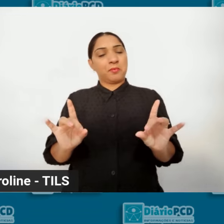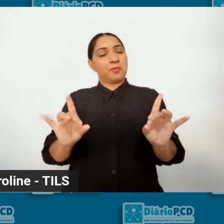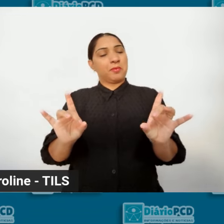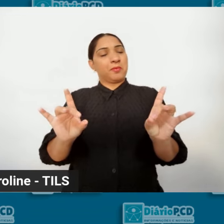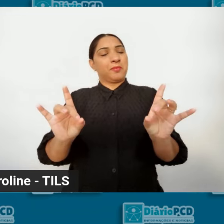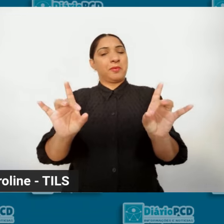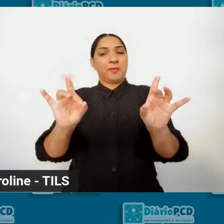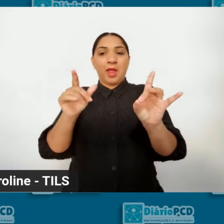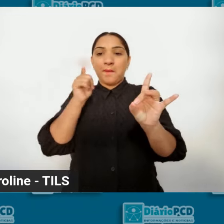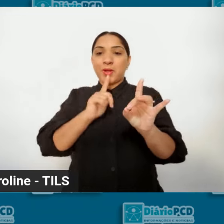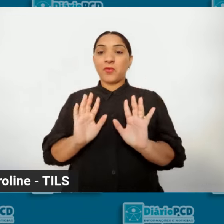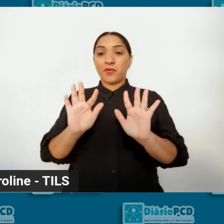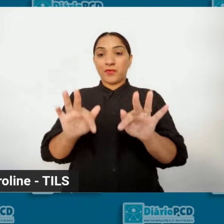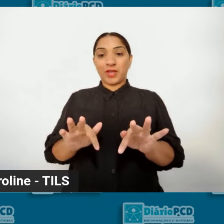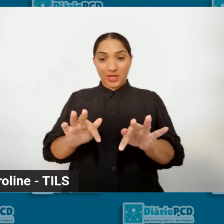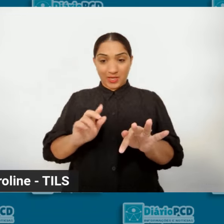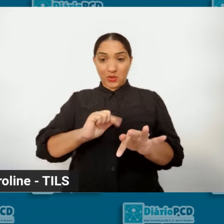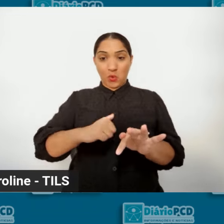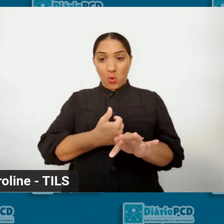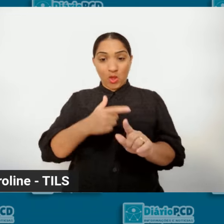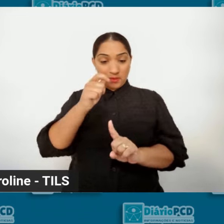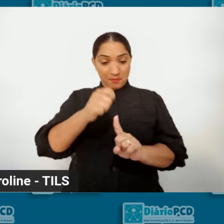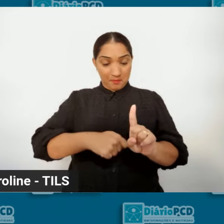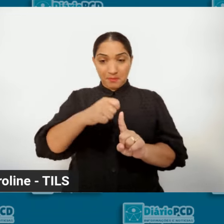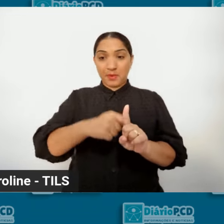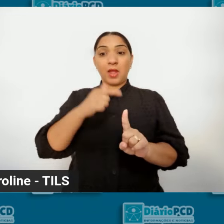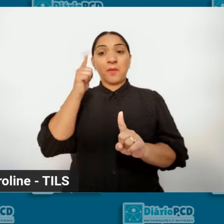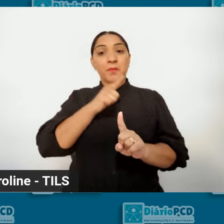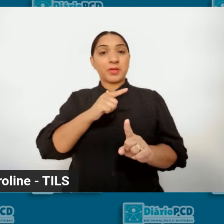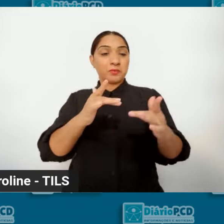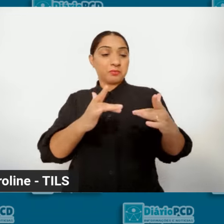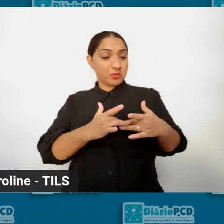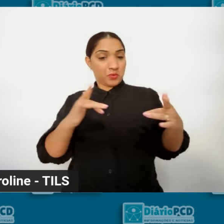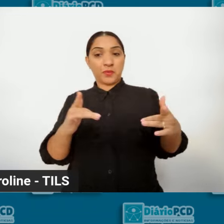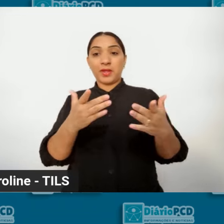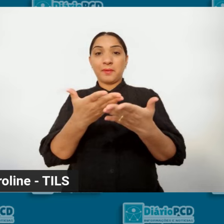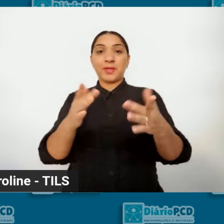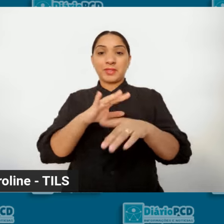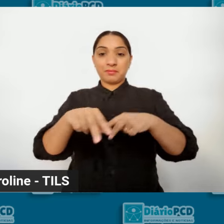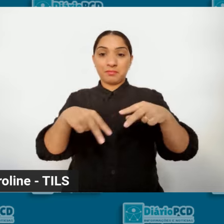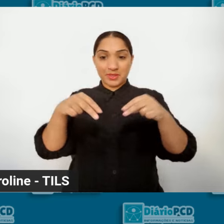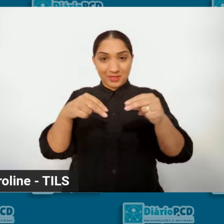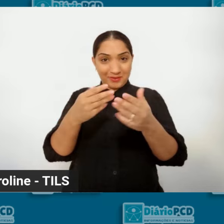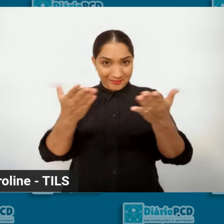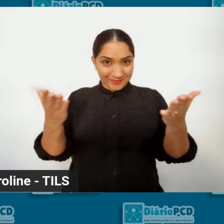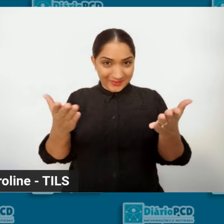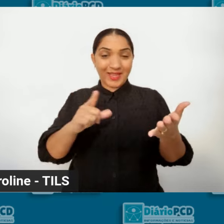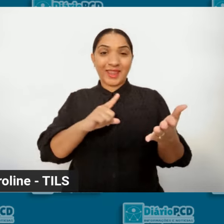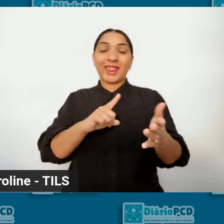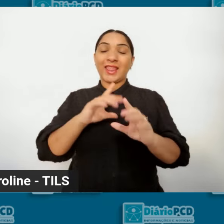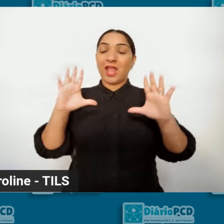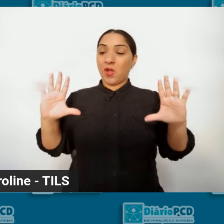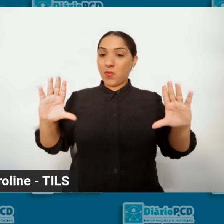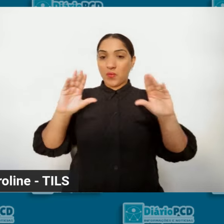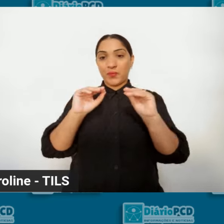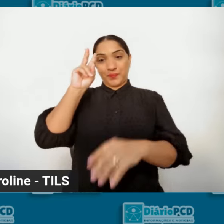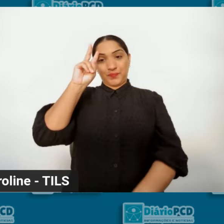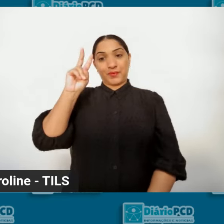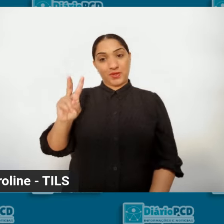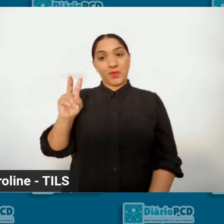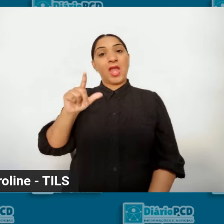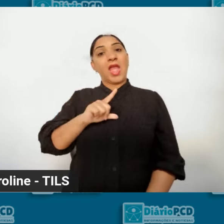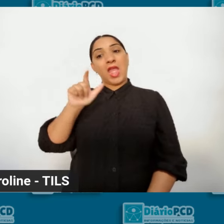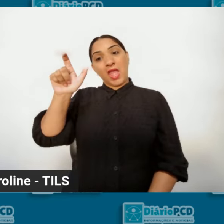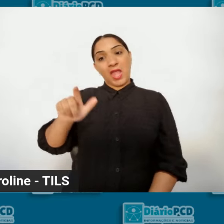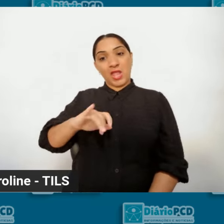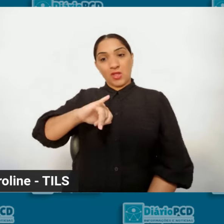especial para finalizar esse mês, para oferecer esse presente a vocês. Nós vamos entrevistar, na noite desta segunda-feira, o Dr.